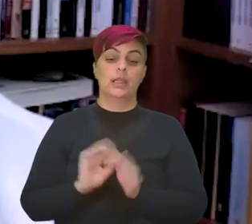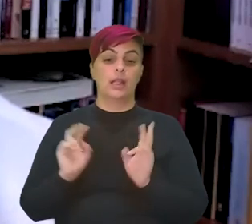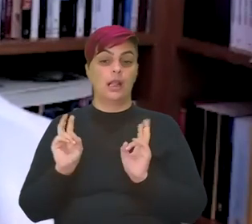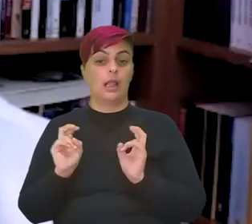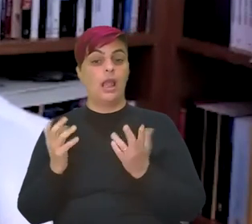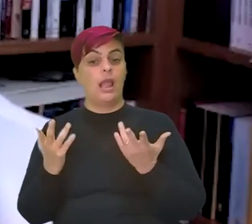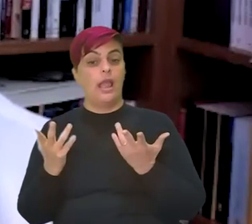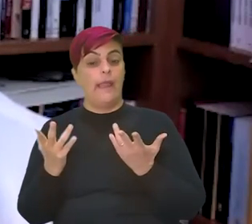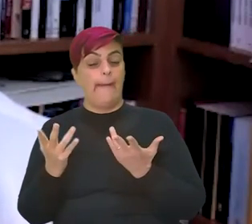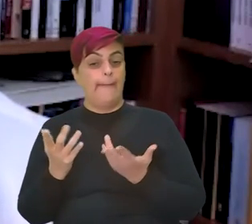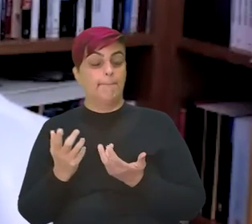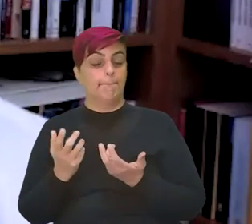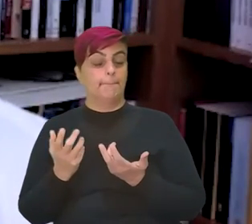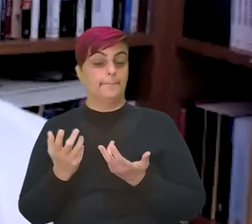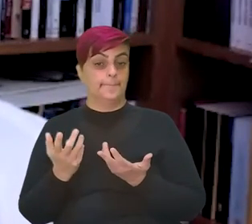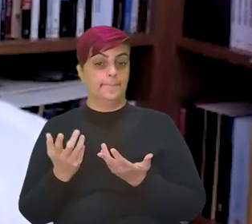Quanto a...